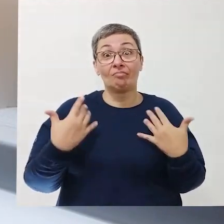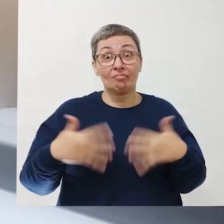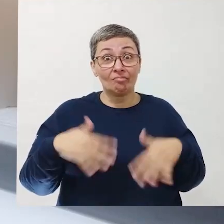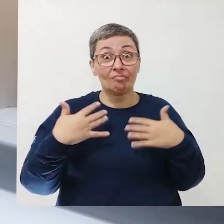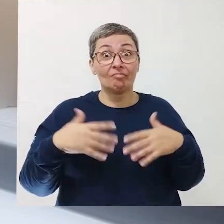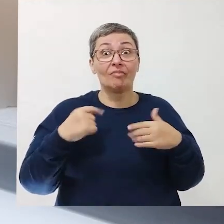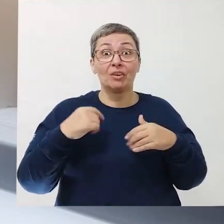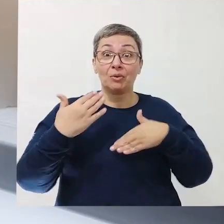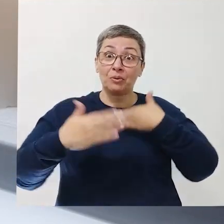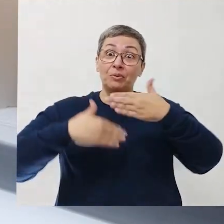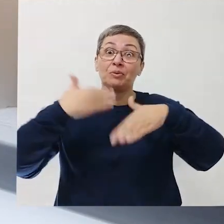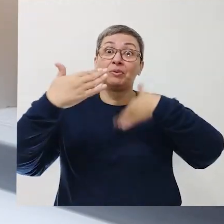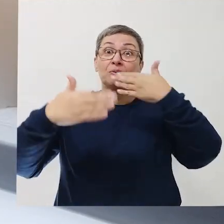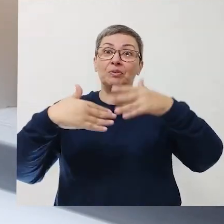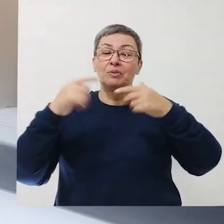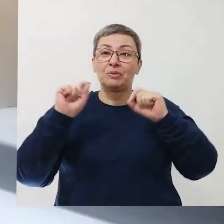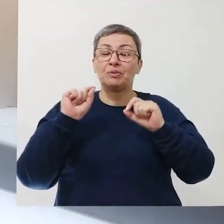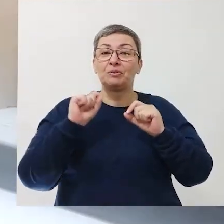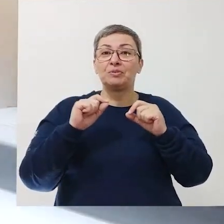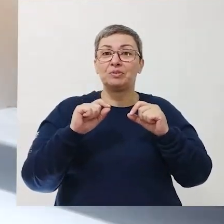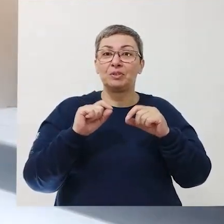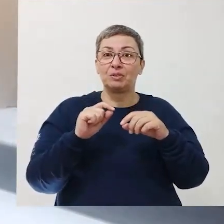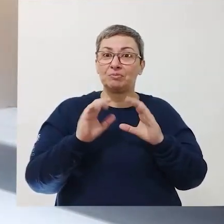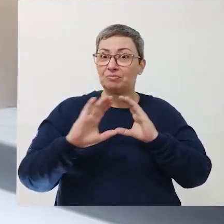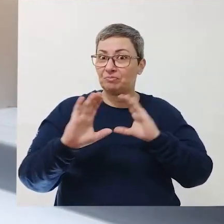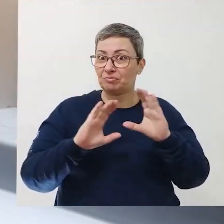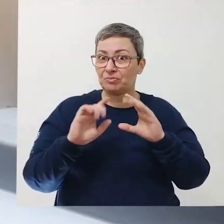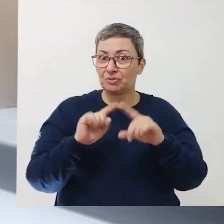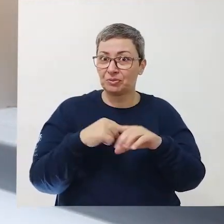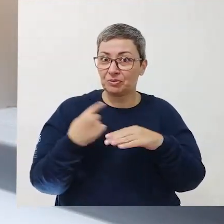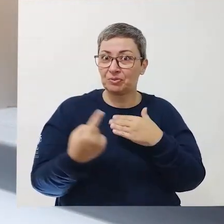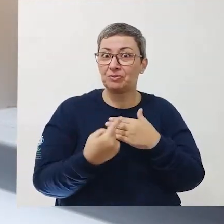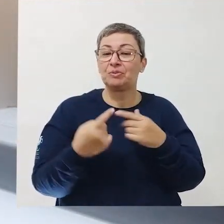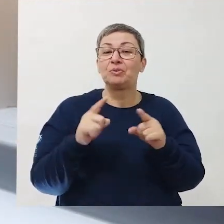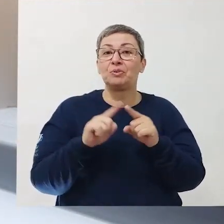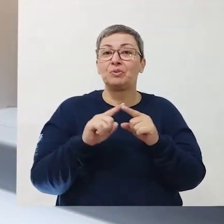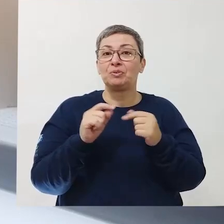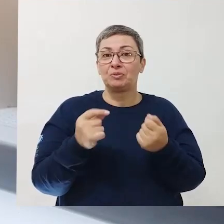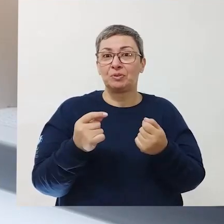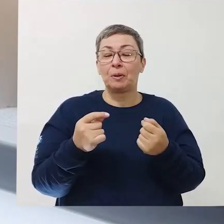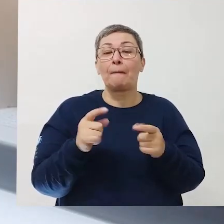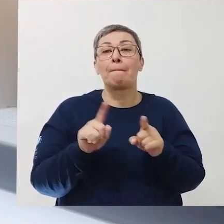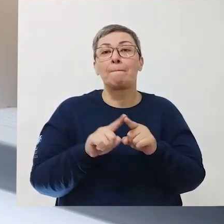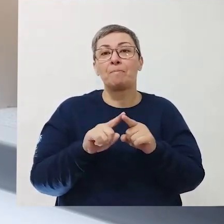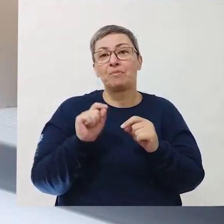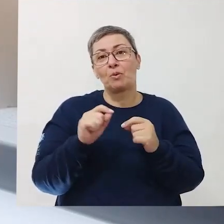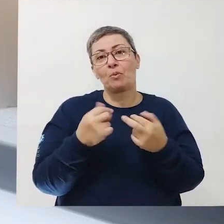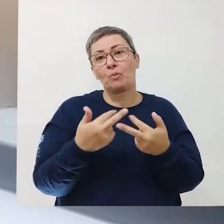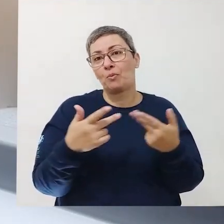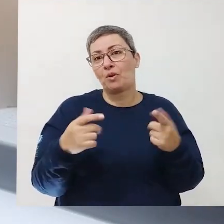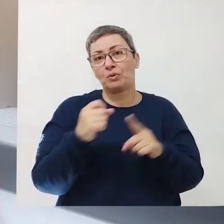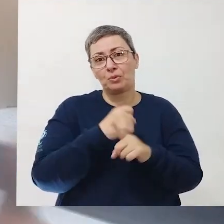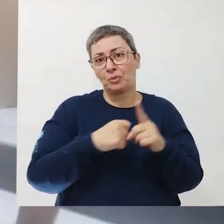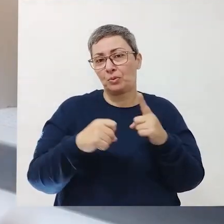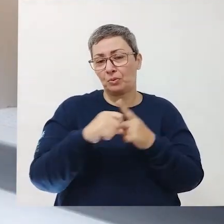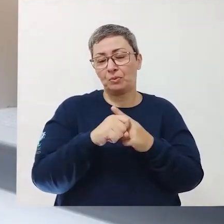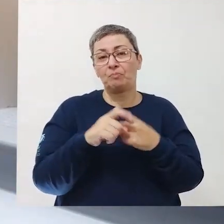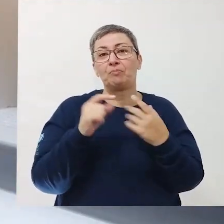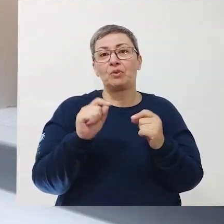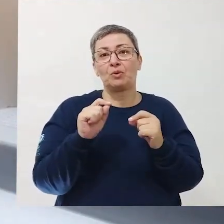demoradas e que seria limitada Hoje é mais rápido e fácil Fazendo com